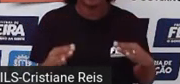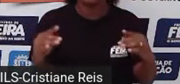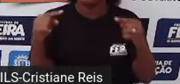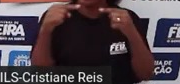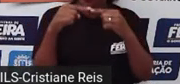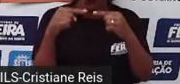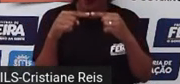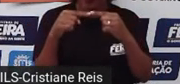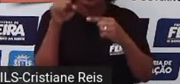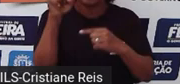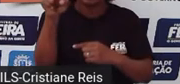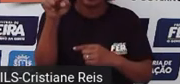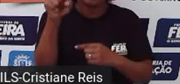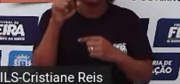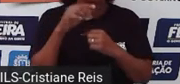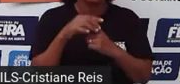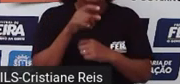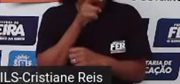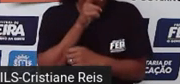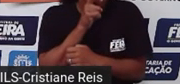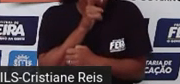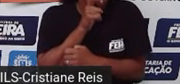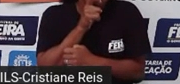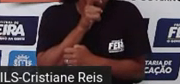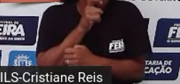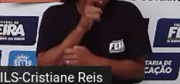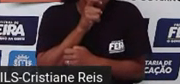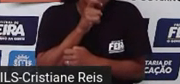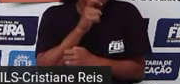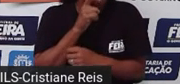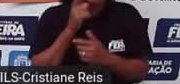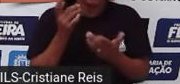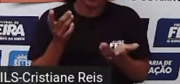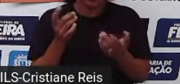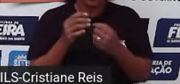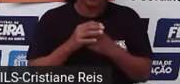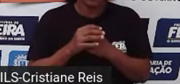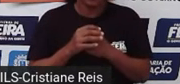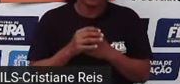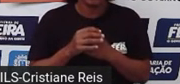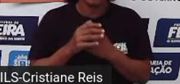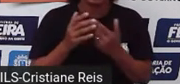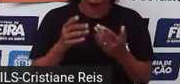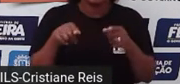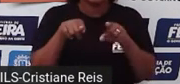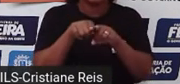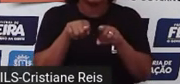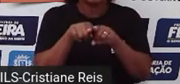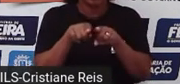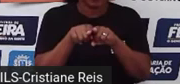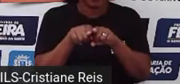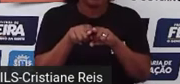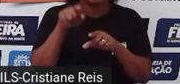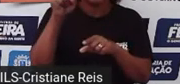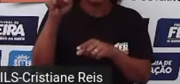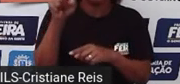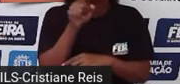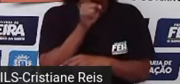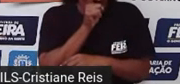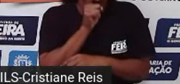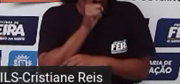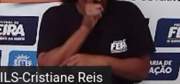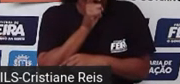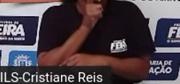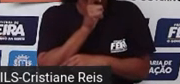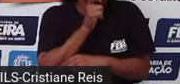em que você tem uma camada menor a perna do que na onda de gelo mas